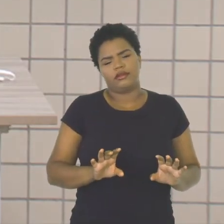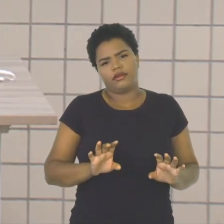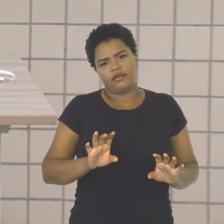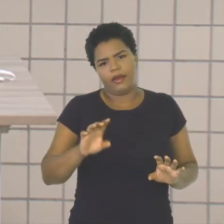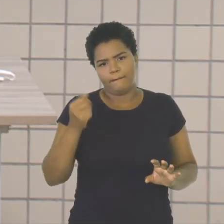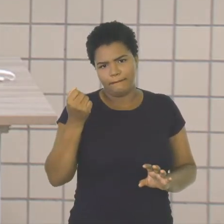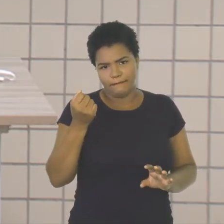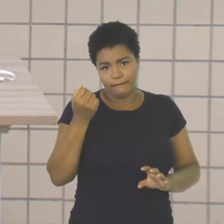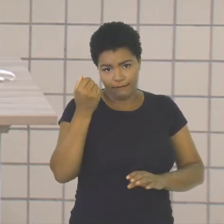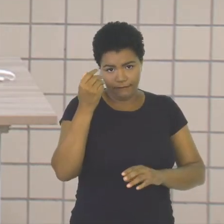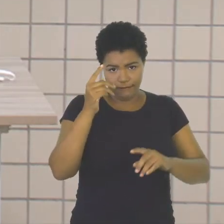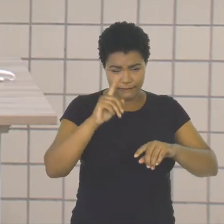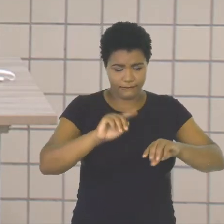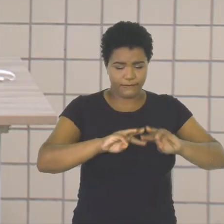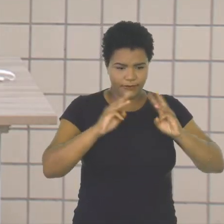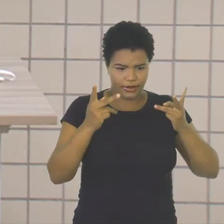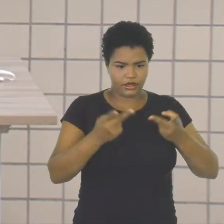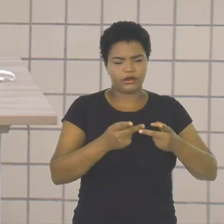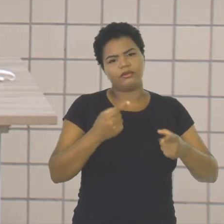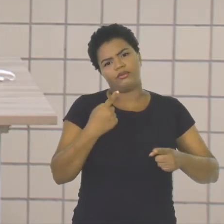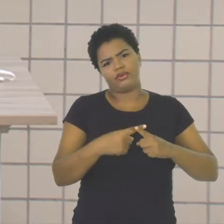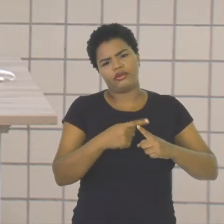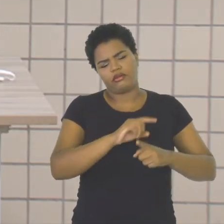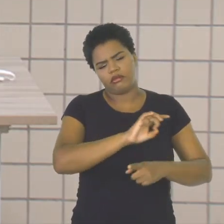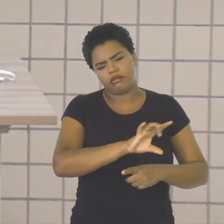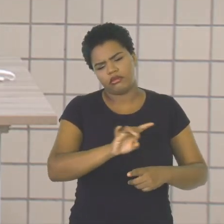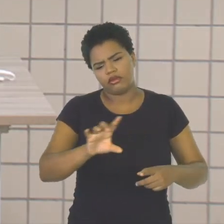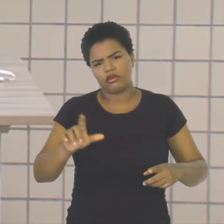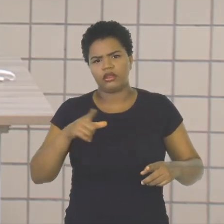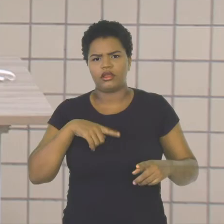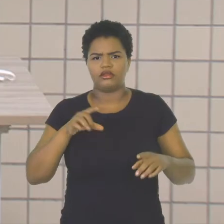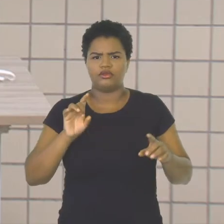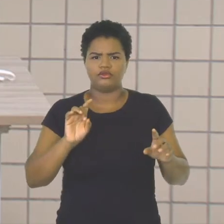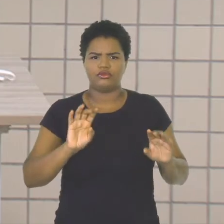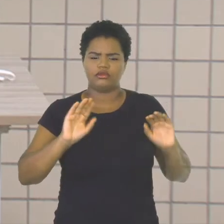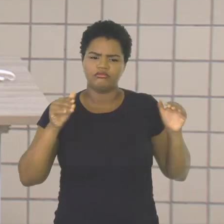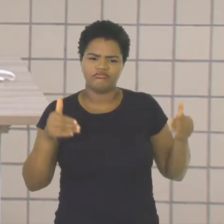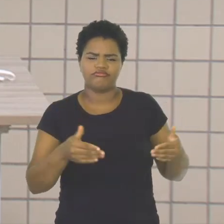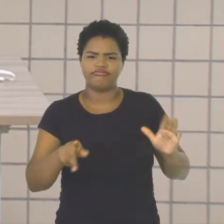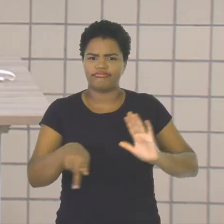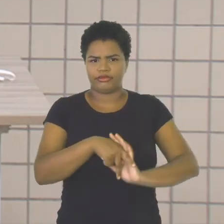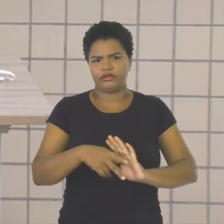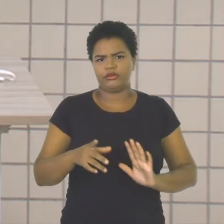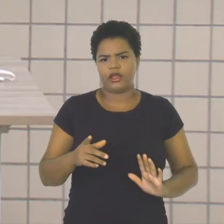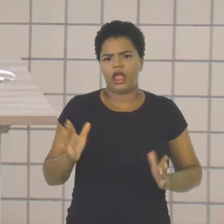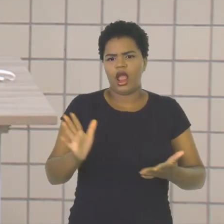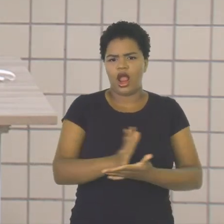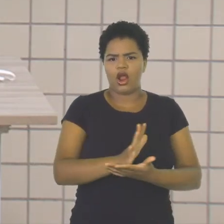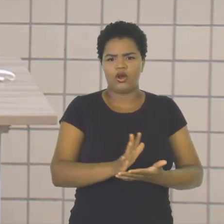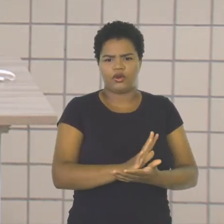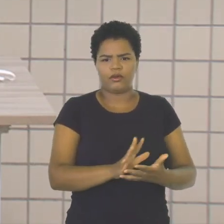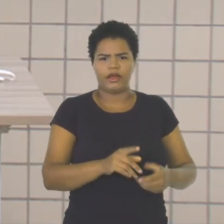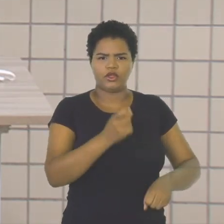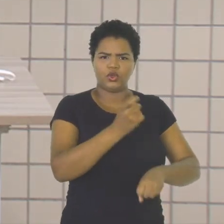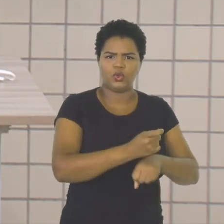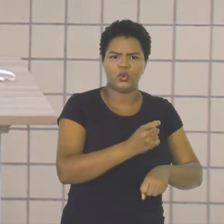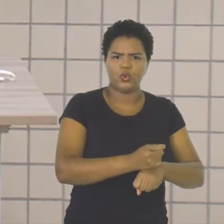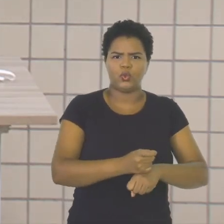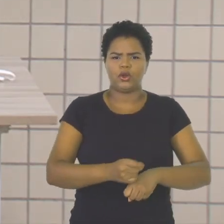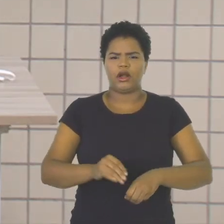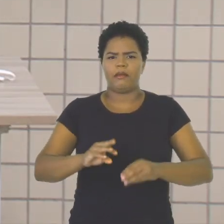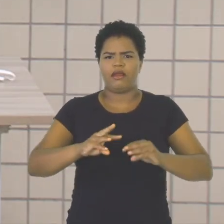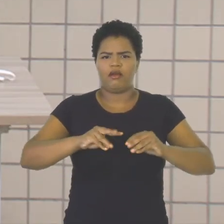tem a sua peculiaridade. Então, uma vai ser mais dura do que a outra, uma vai ser mais porosa do que a outra, uma vai ter